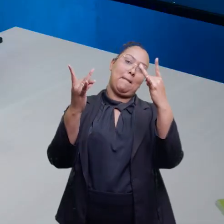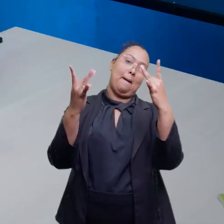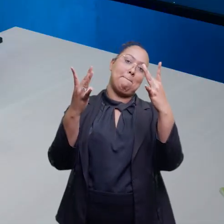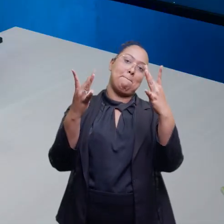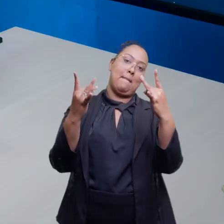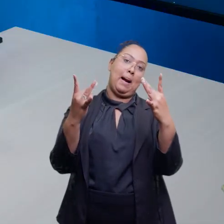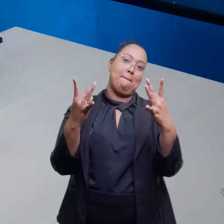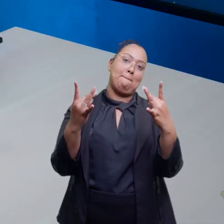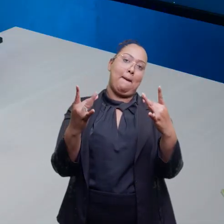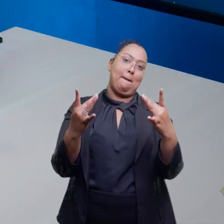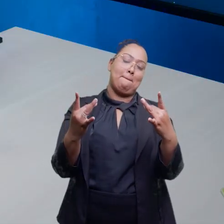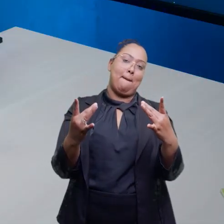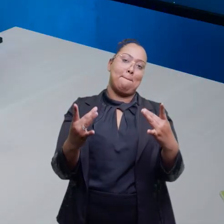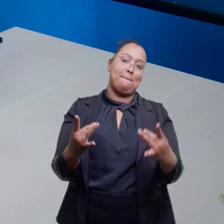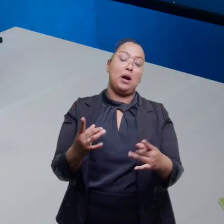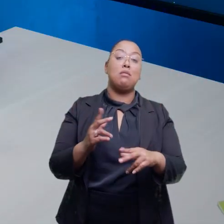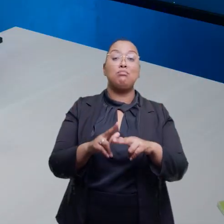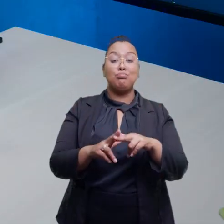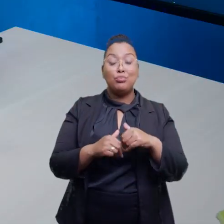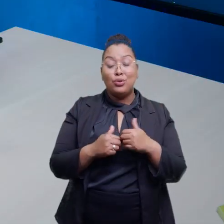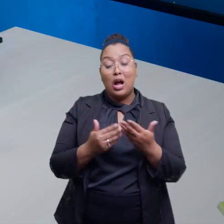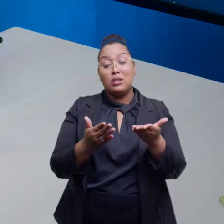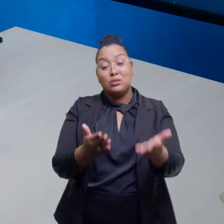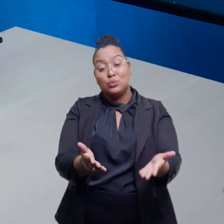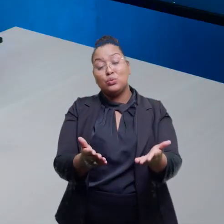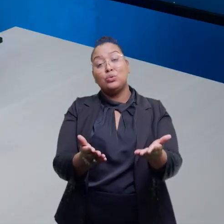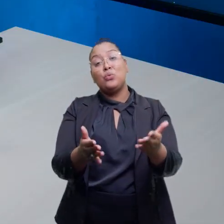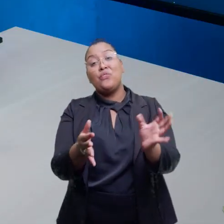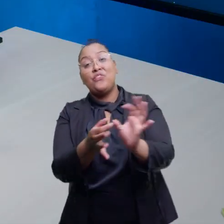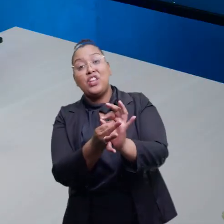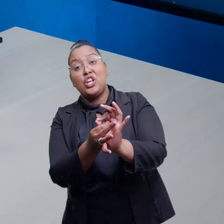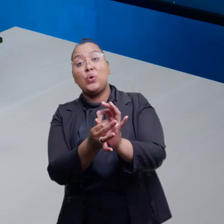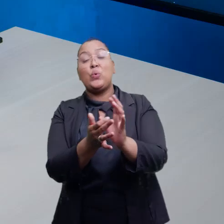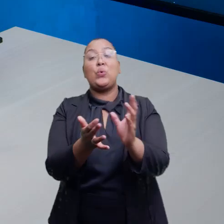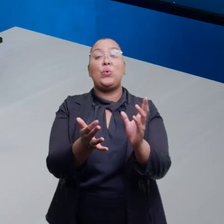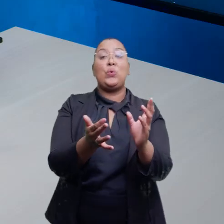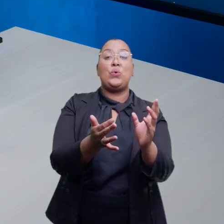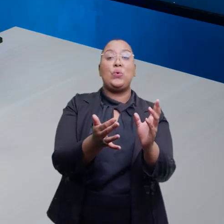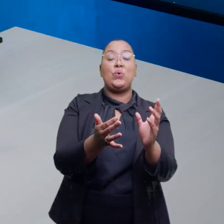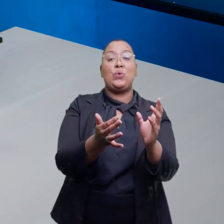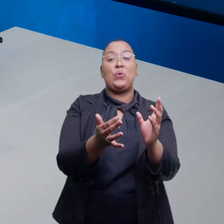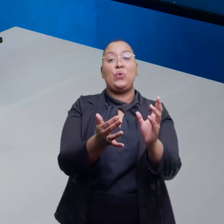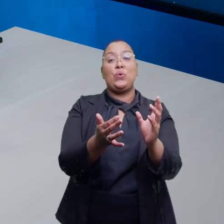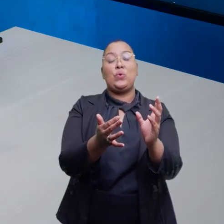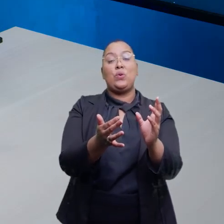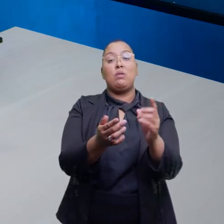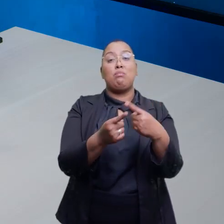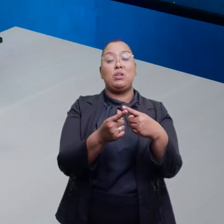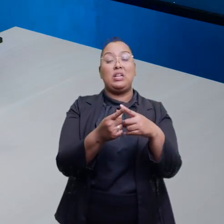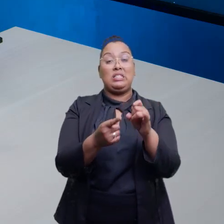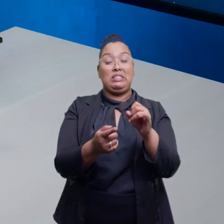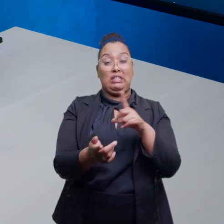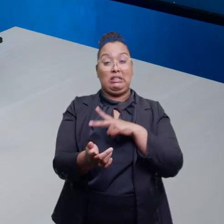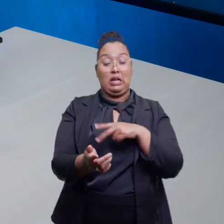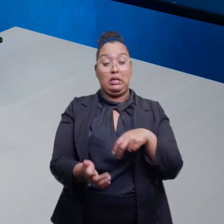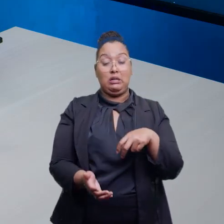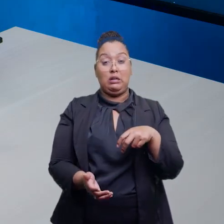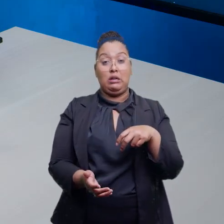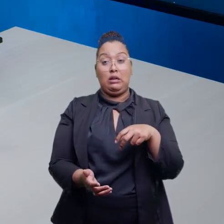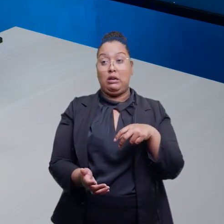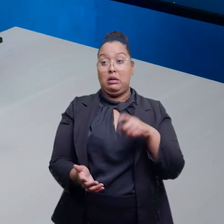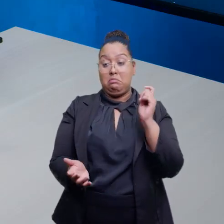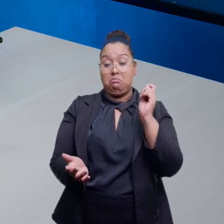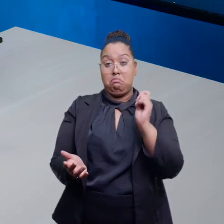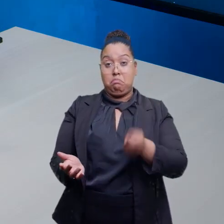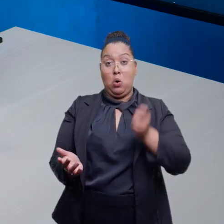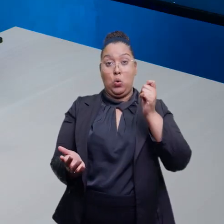né, pela matéria em si, né, pelos vínculos, né, a partir do momento que você tem uma sentença, é criado